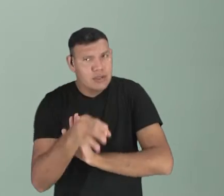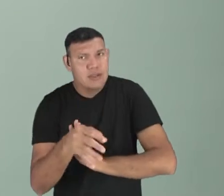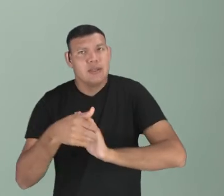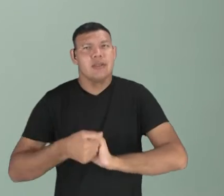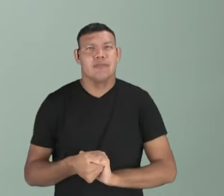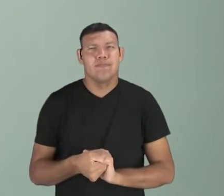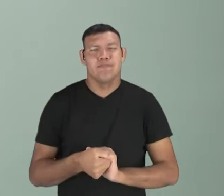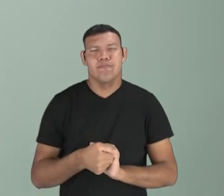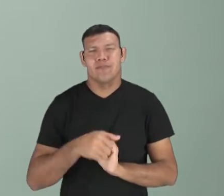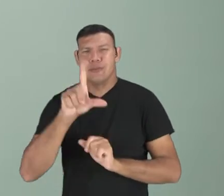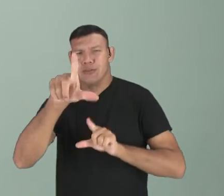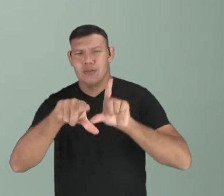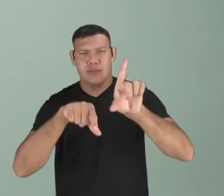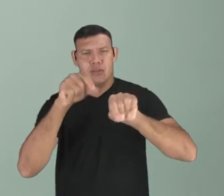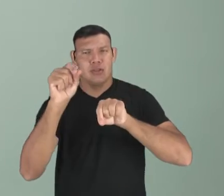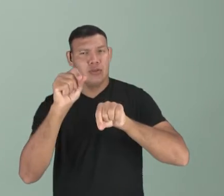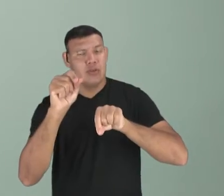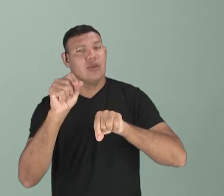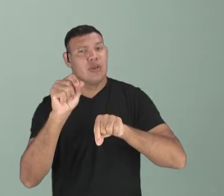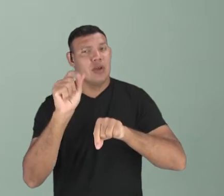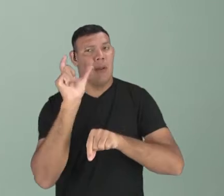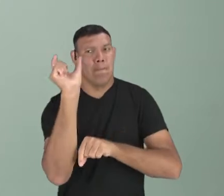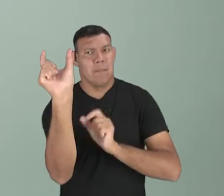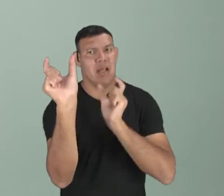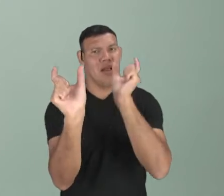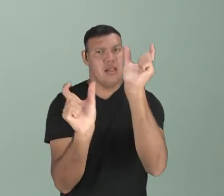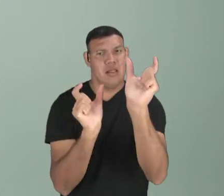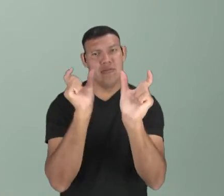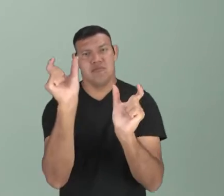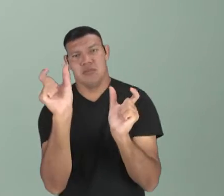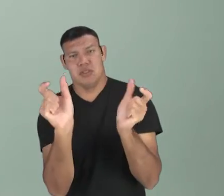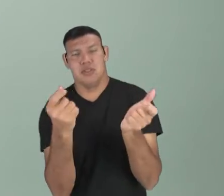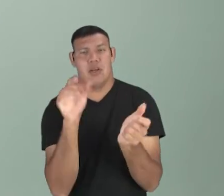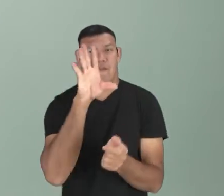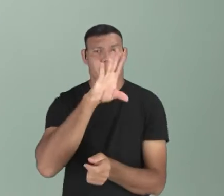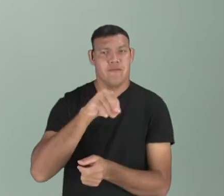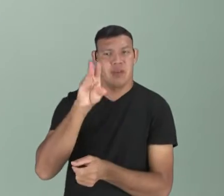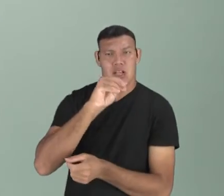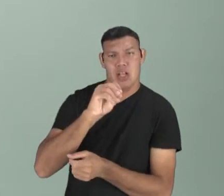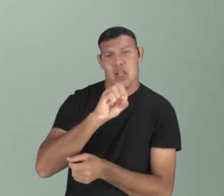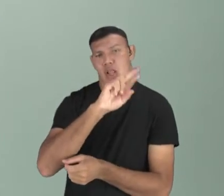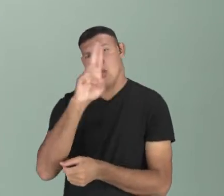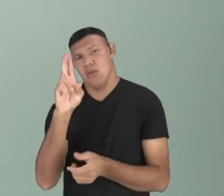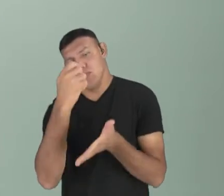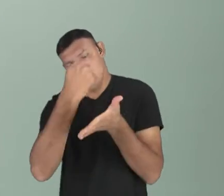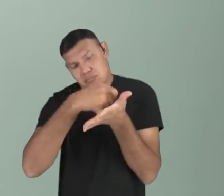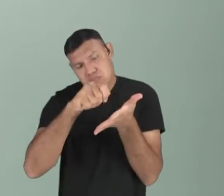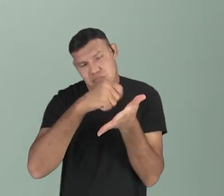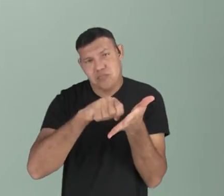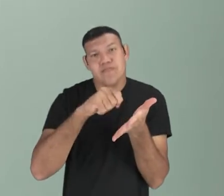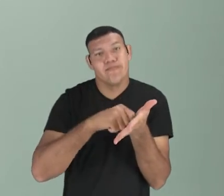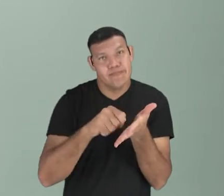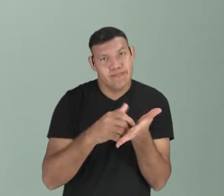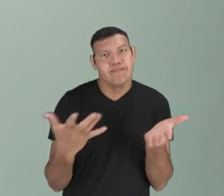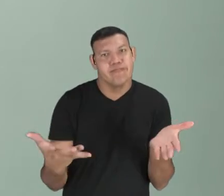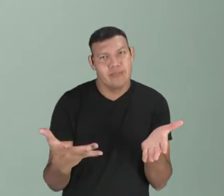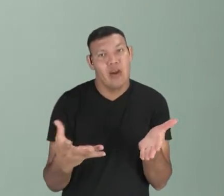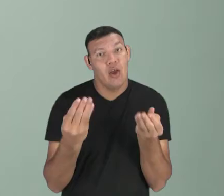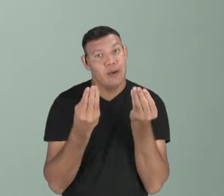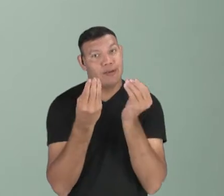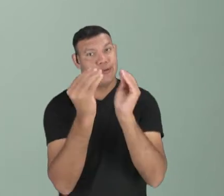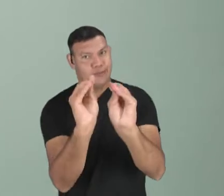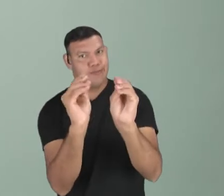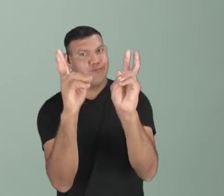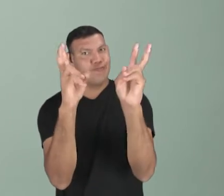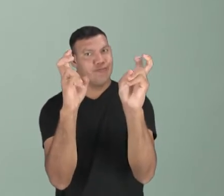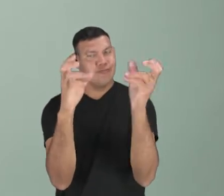melhores palavras que eu vou utilizar, seja na fala ou na escrita. Então, aí está contido o tema